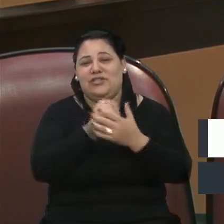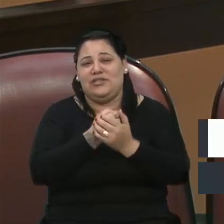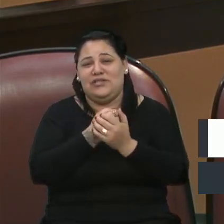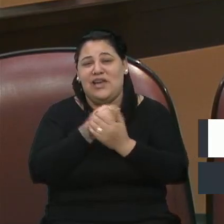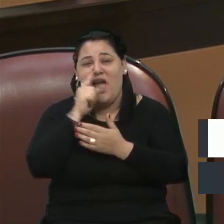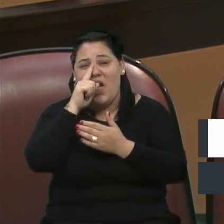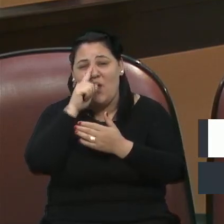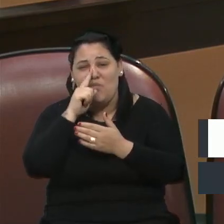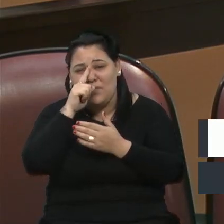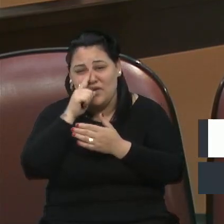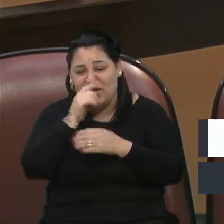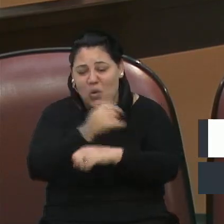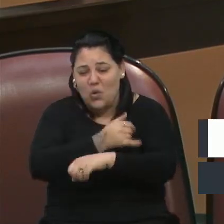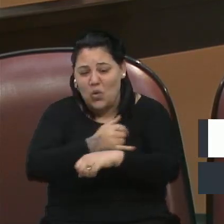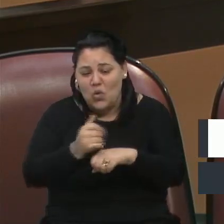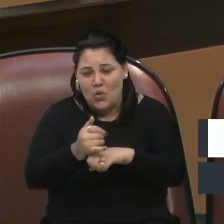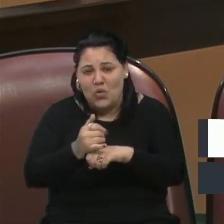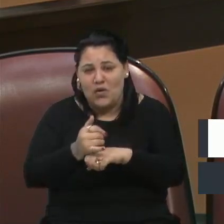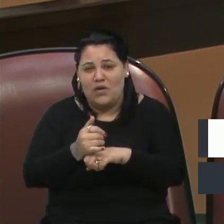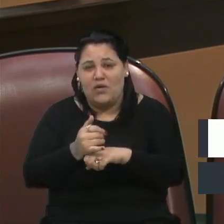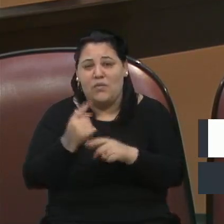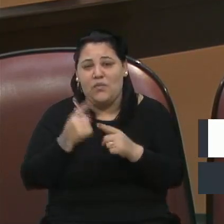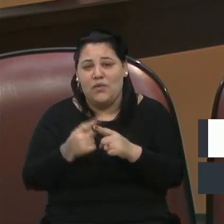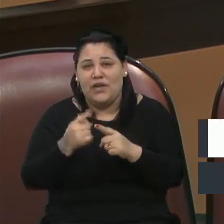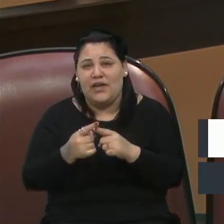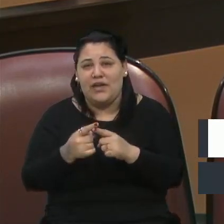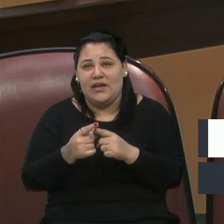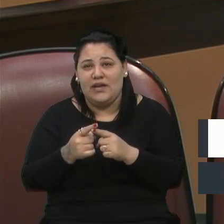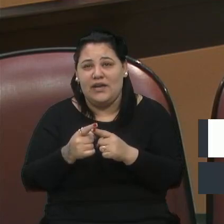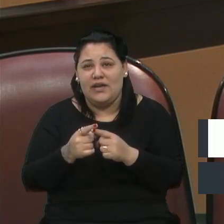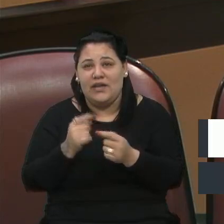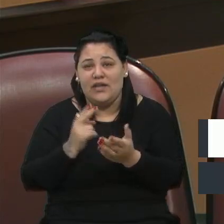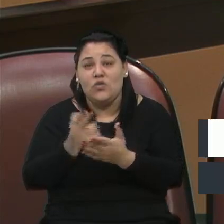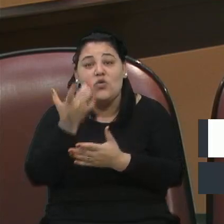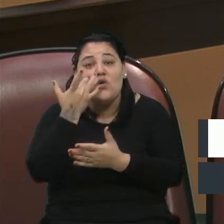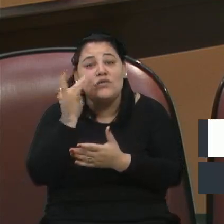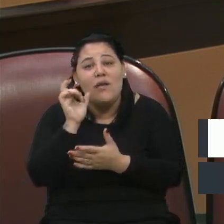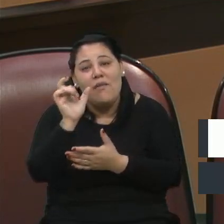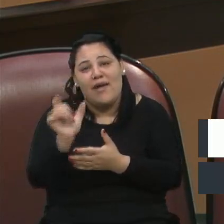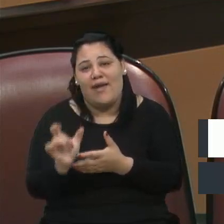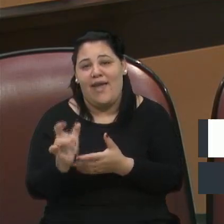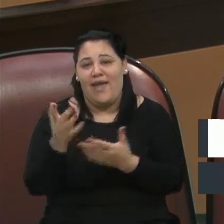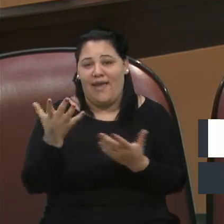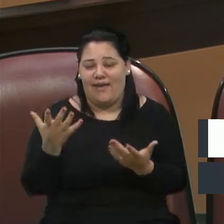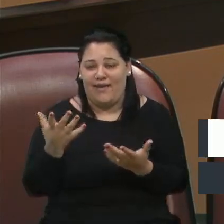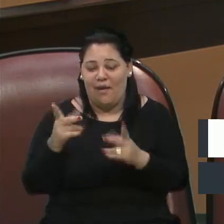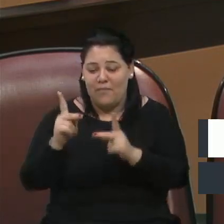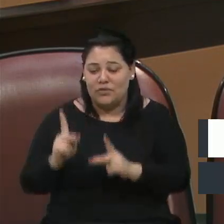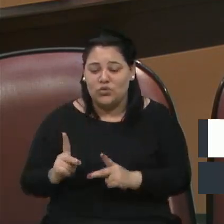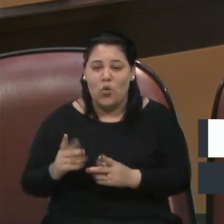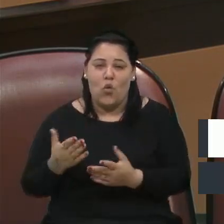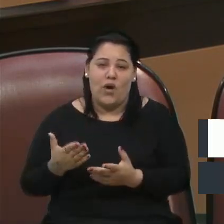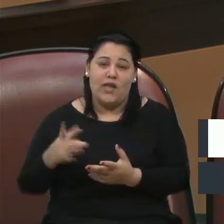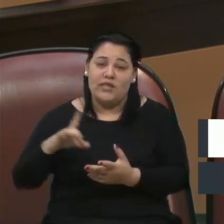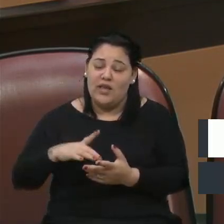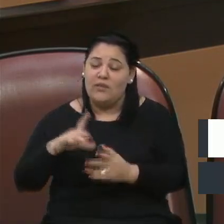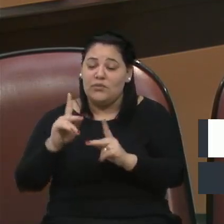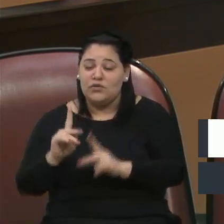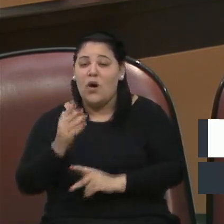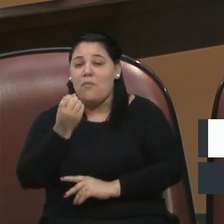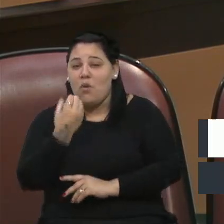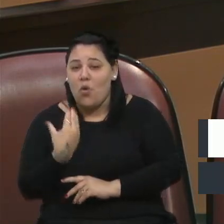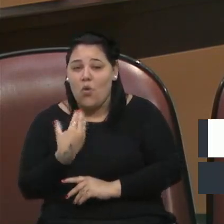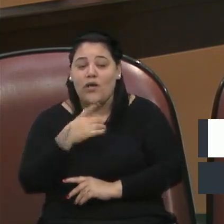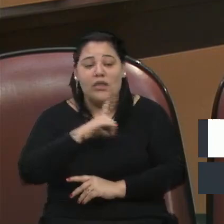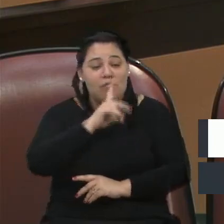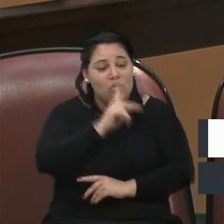porque sempre tu não sabe quem são quem ali dentro. Tem pessoas boas também, estão ali